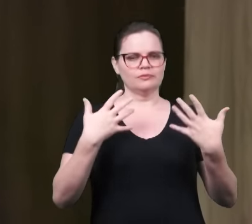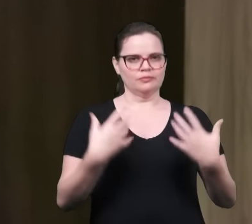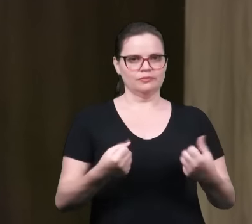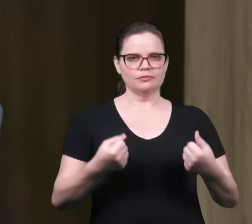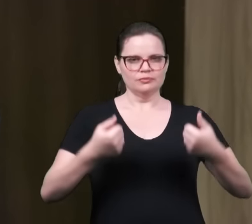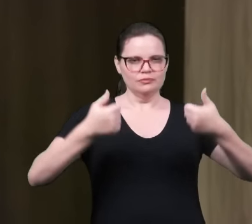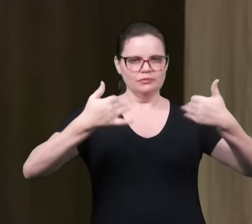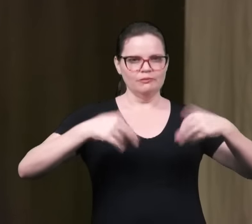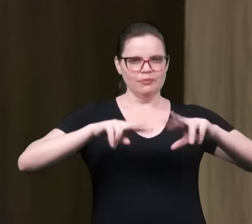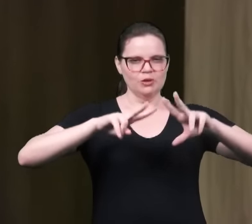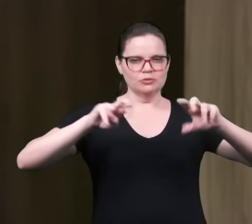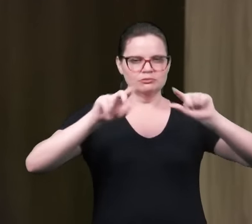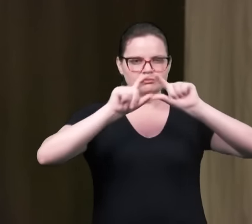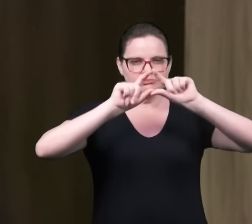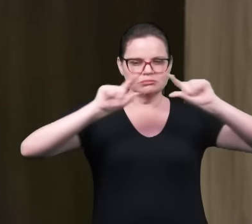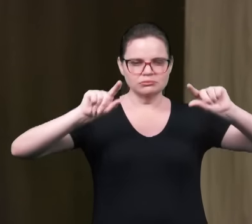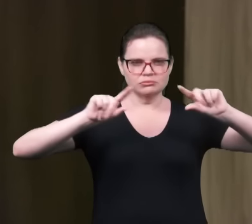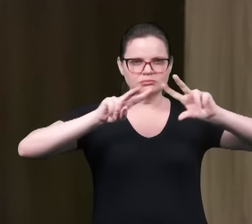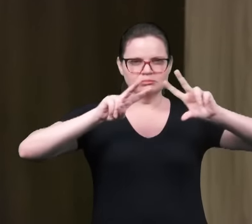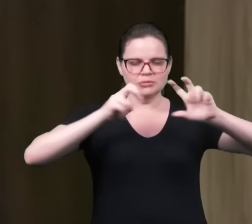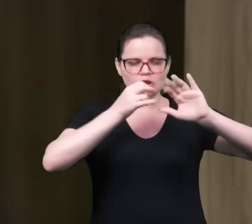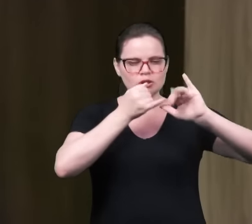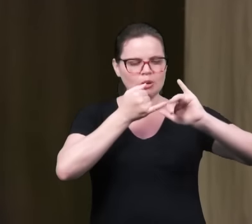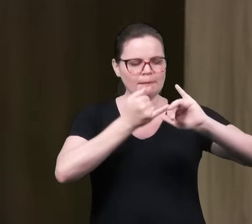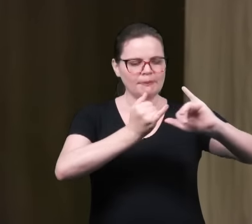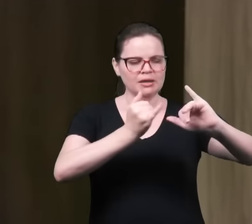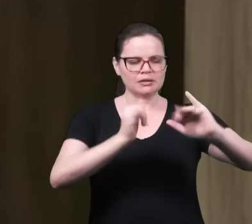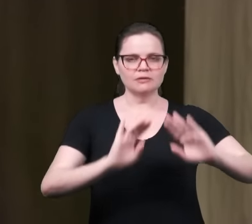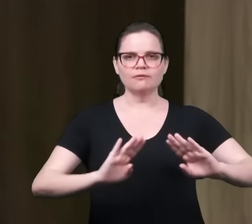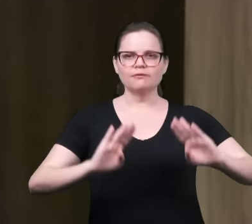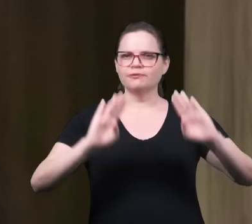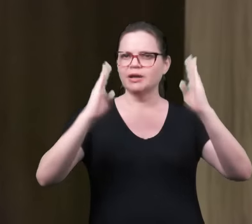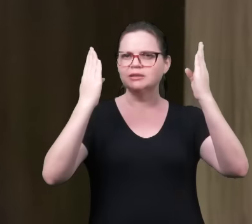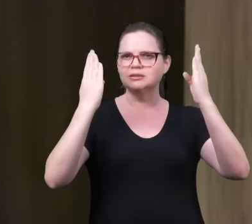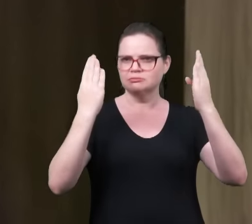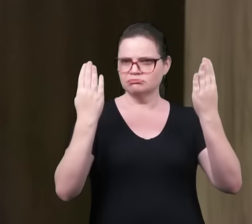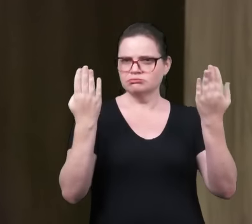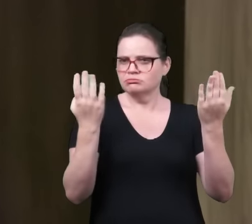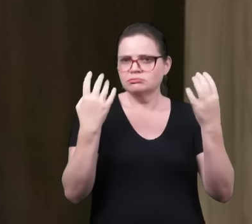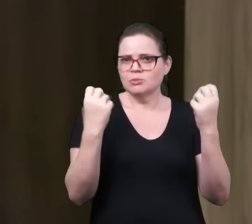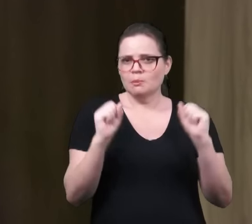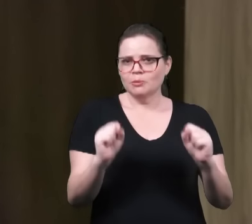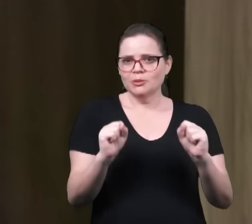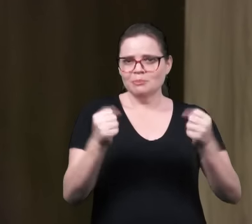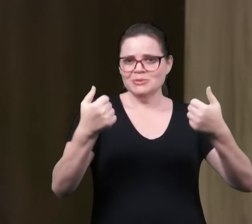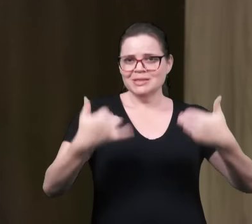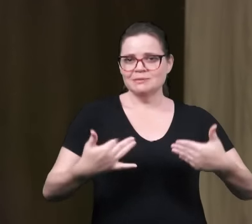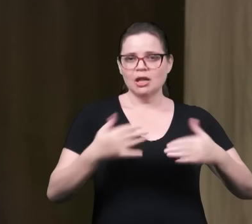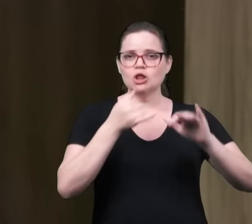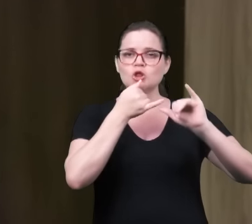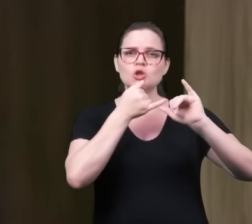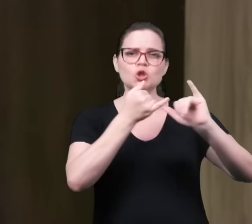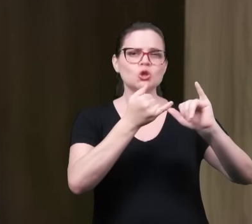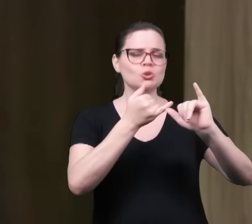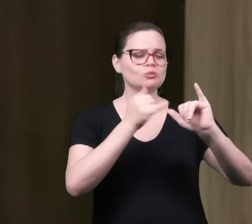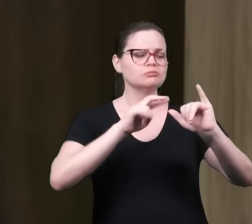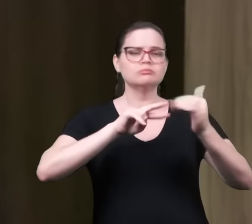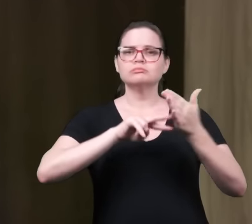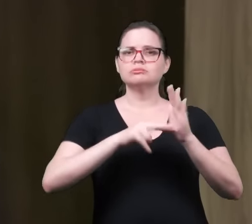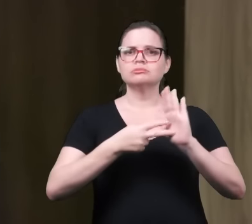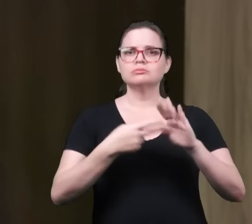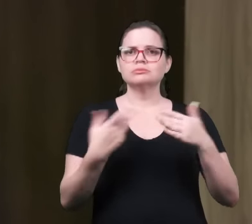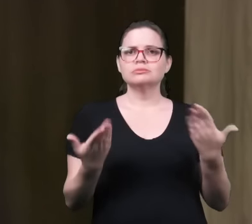título, Trombetas e Festa. Vamos começar com trombeta. O que há de